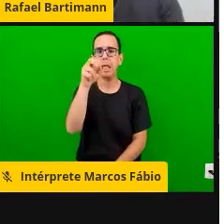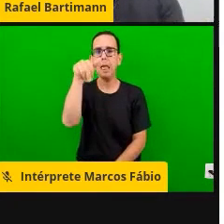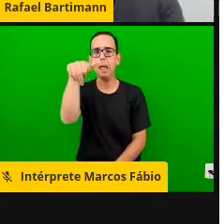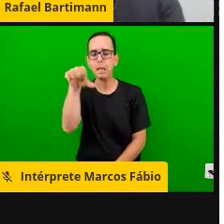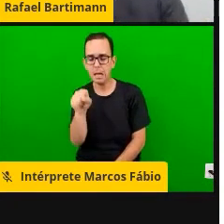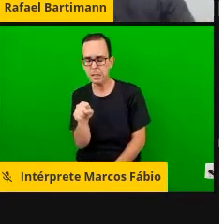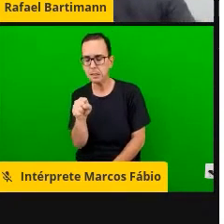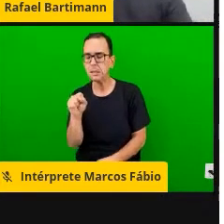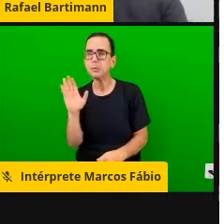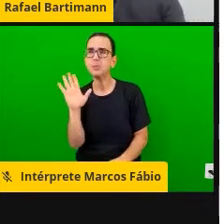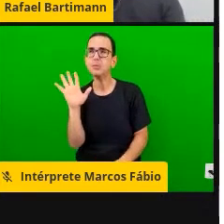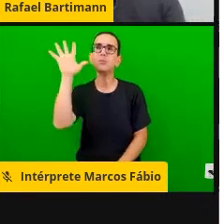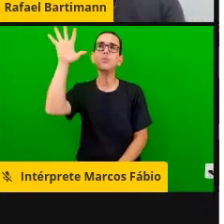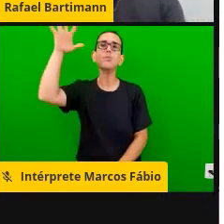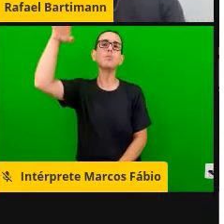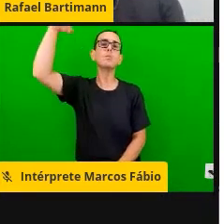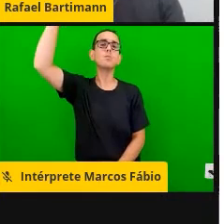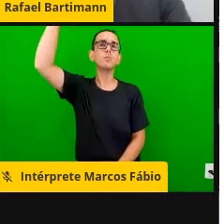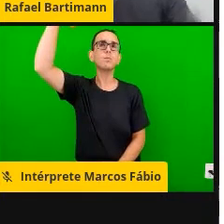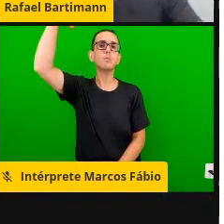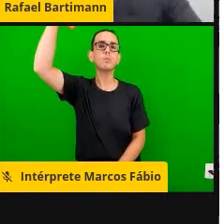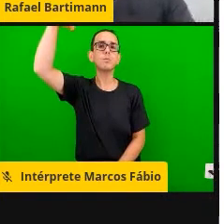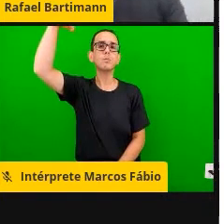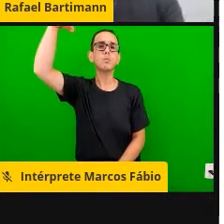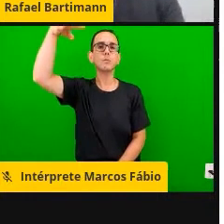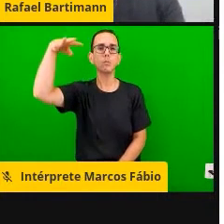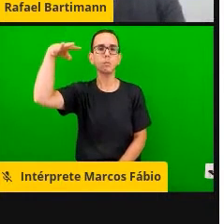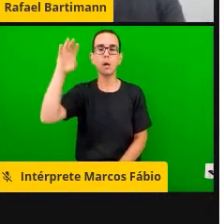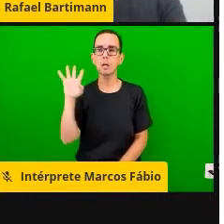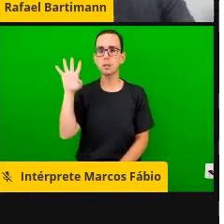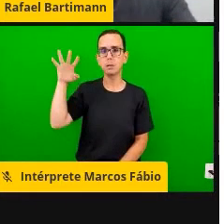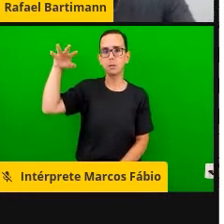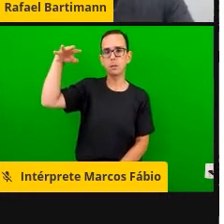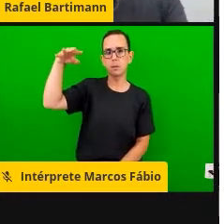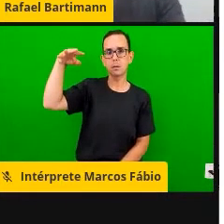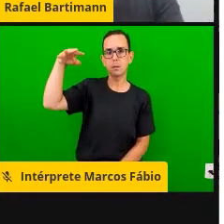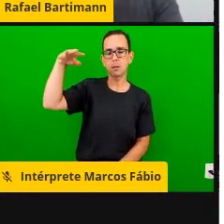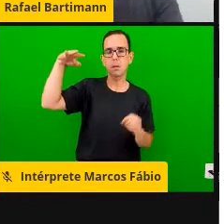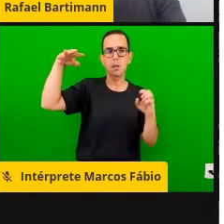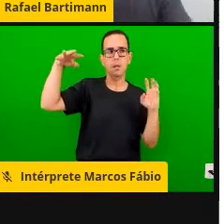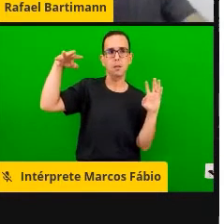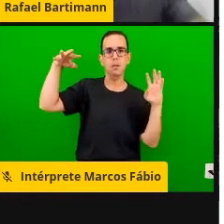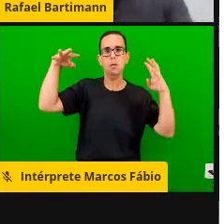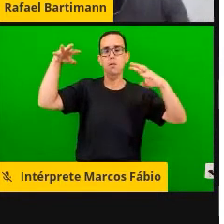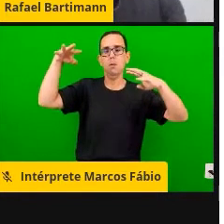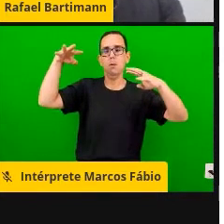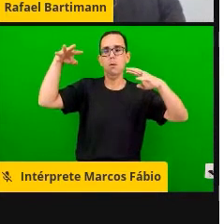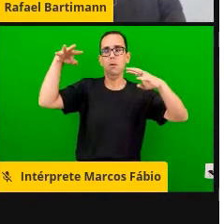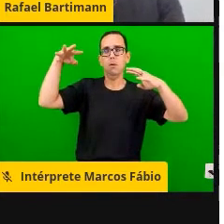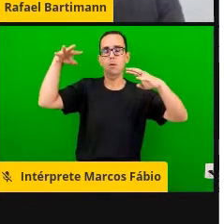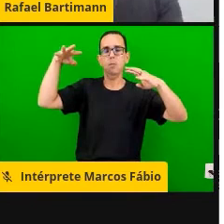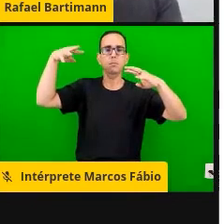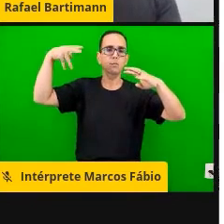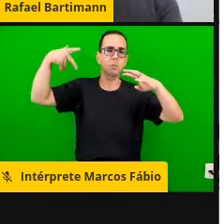uma colina, e esse posicionamento estratégico, por exemplo, em relação ao relevo, atrasou o ataque dos persas, permitiu com que